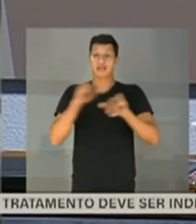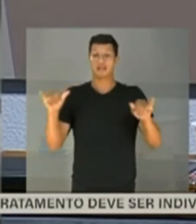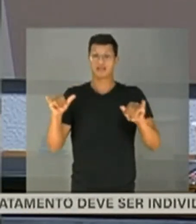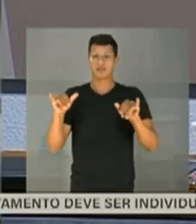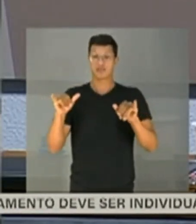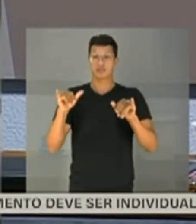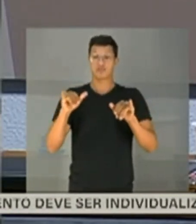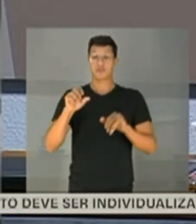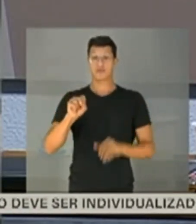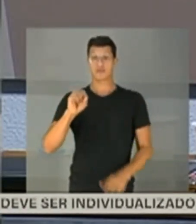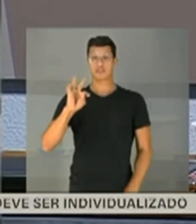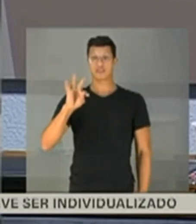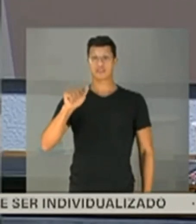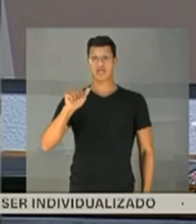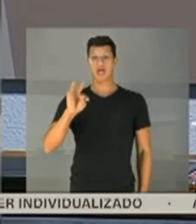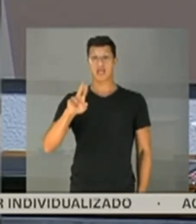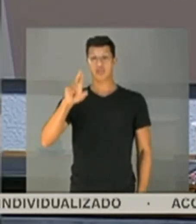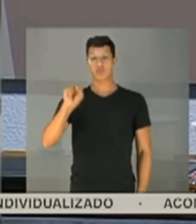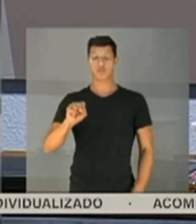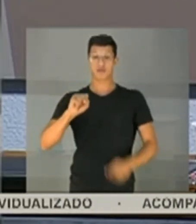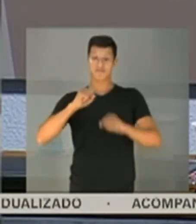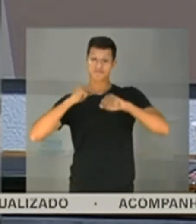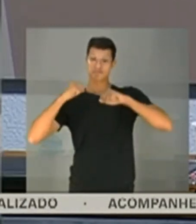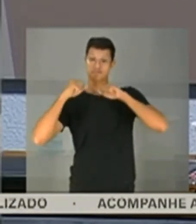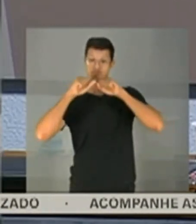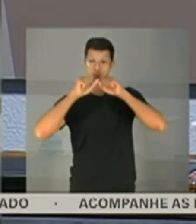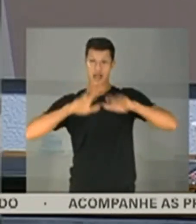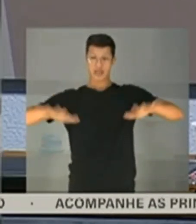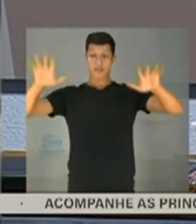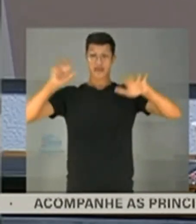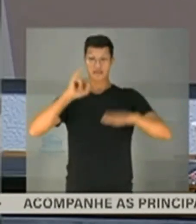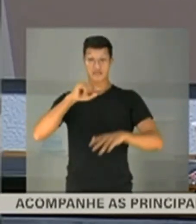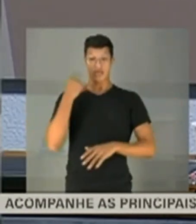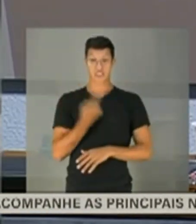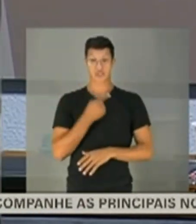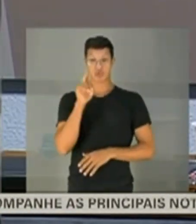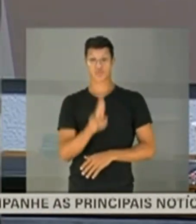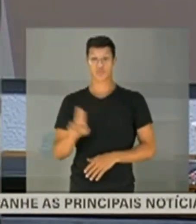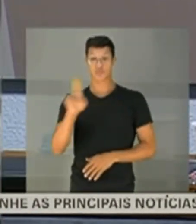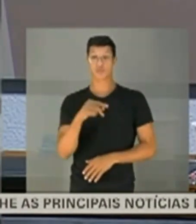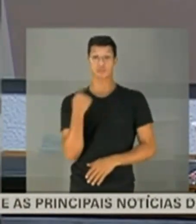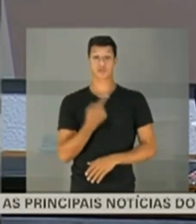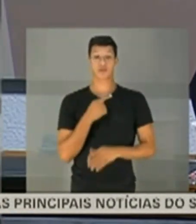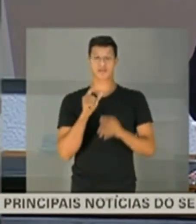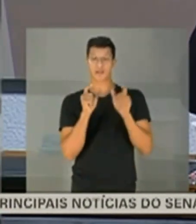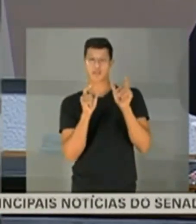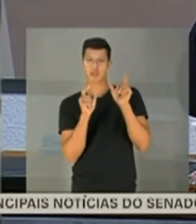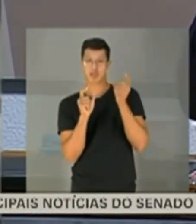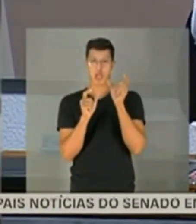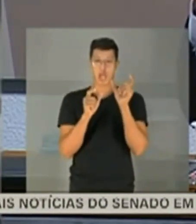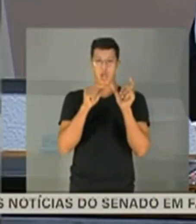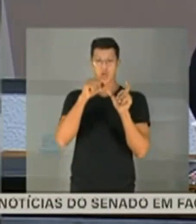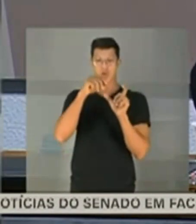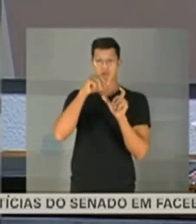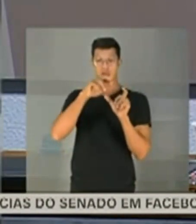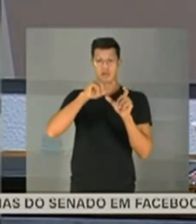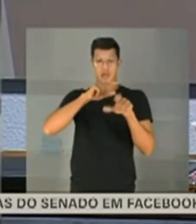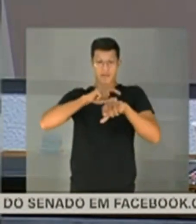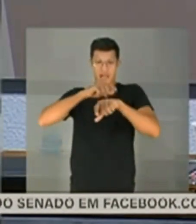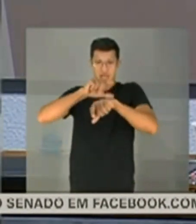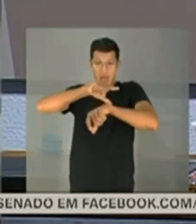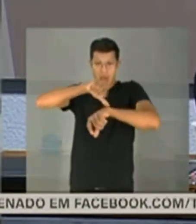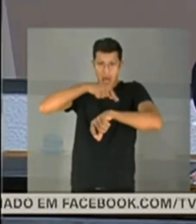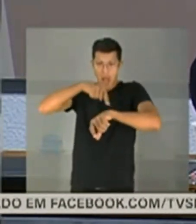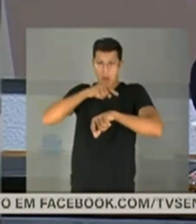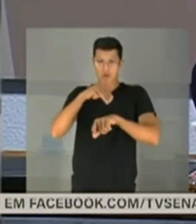do status pandêmico. Se a gente usa o que a gente chama de relógio molecular para tentar achar a origem do